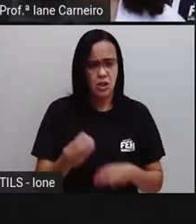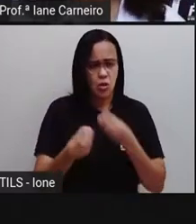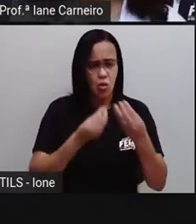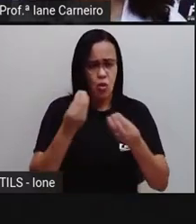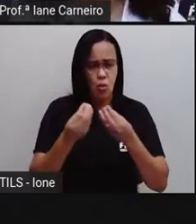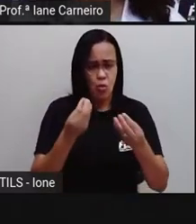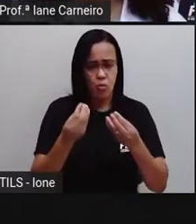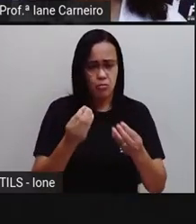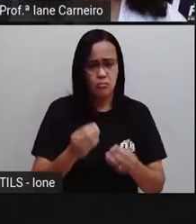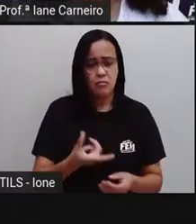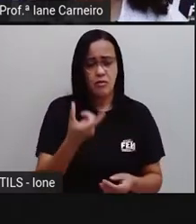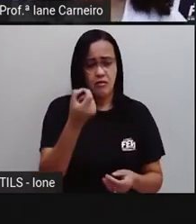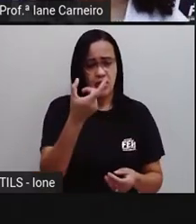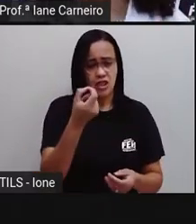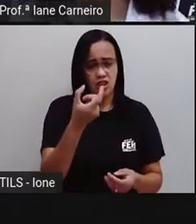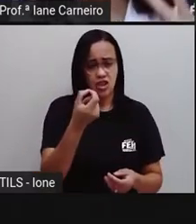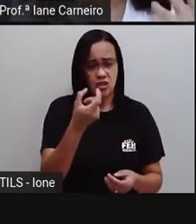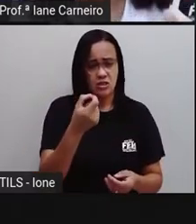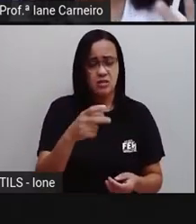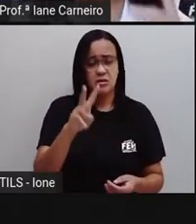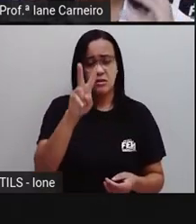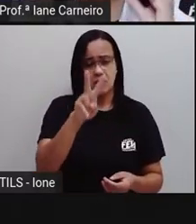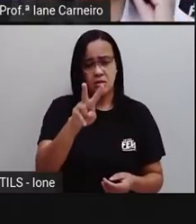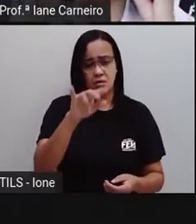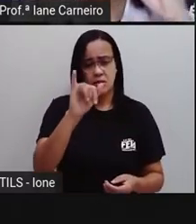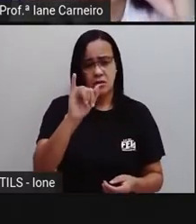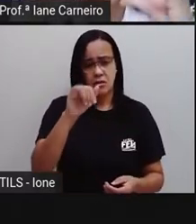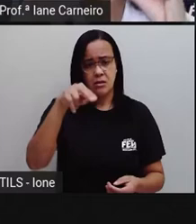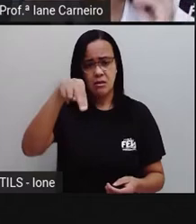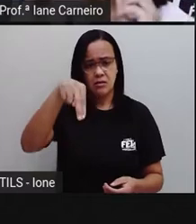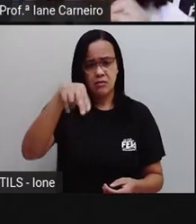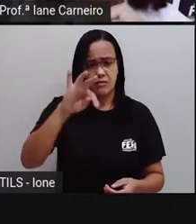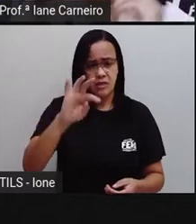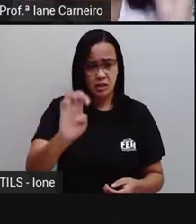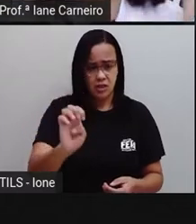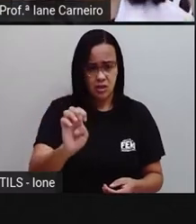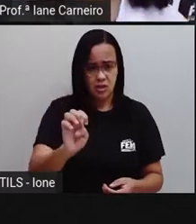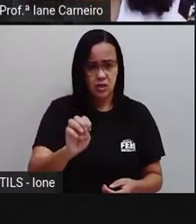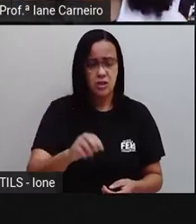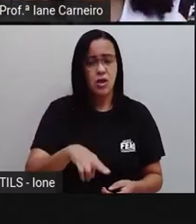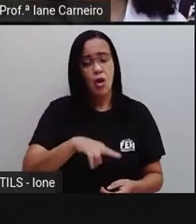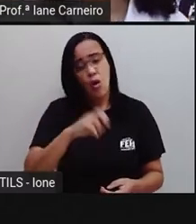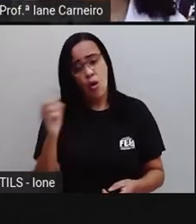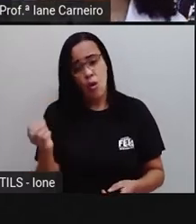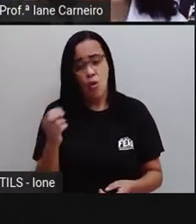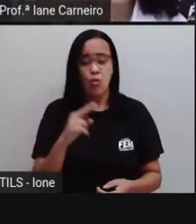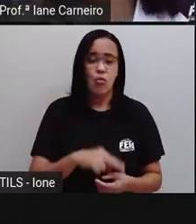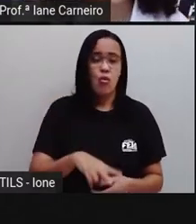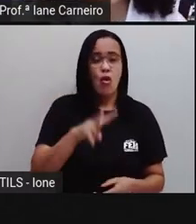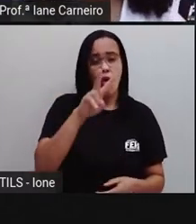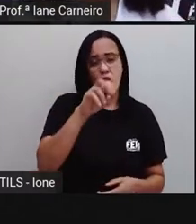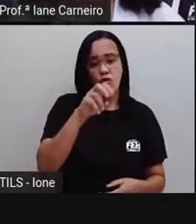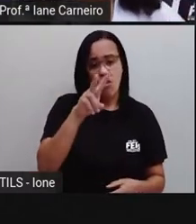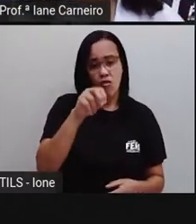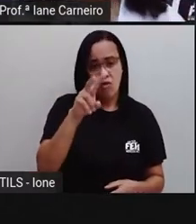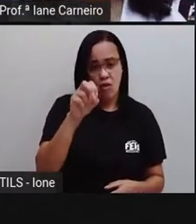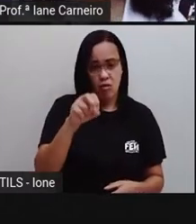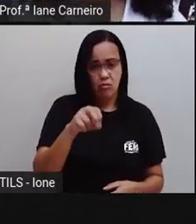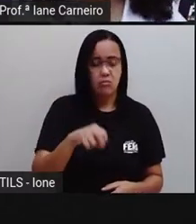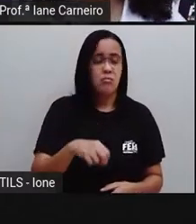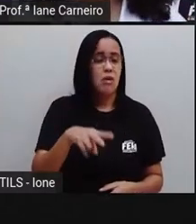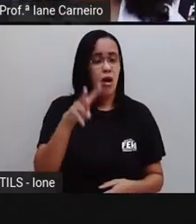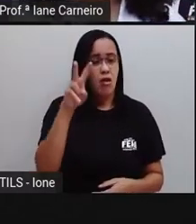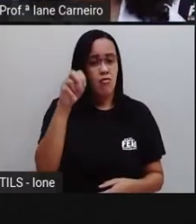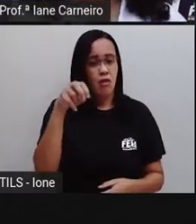é né Vovó já é um bom Ó com o mais aberto porque ele entra alto tem essa forma da